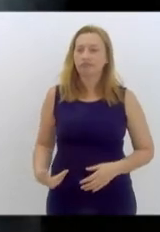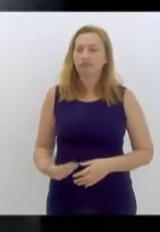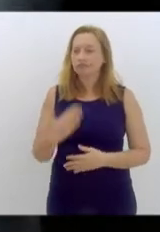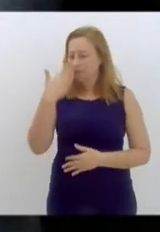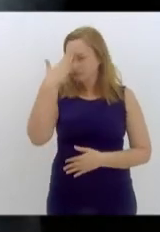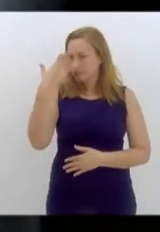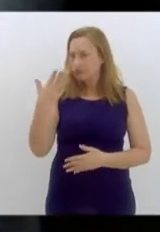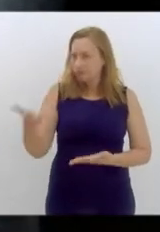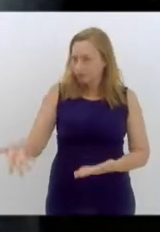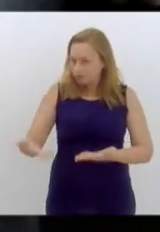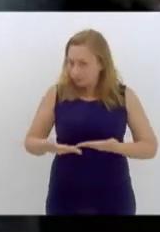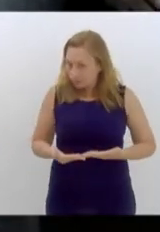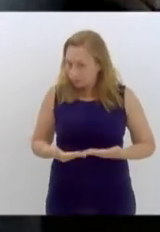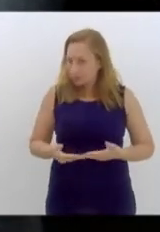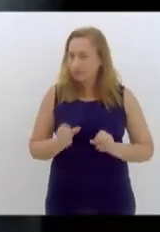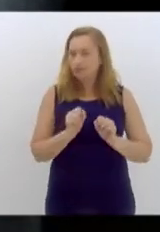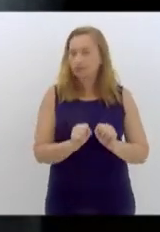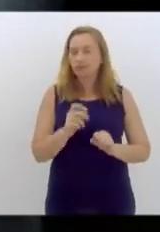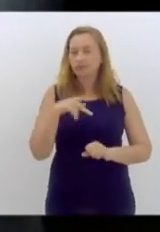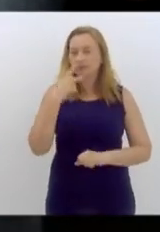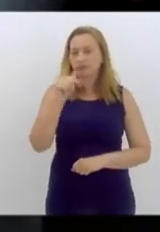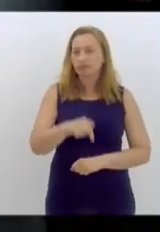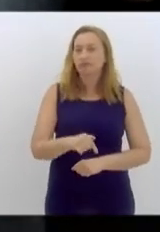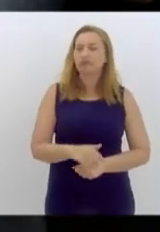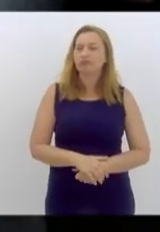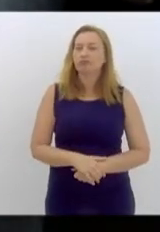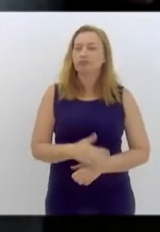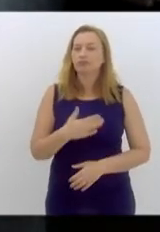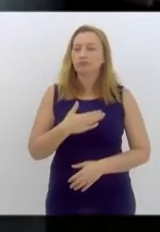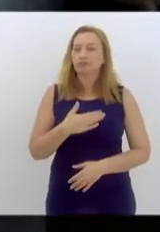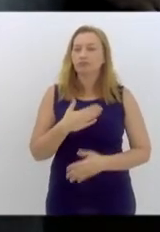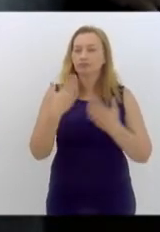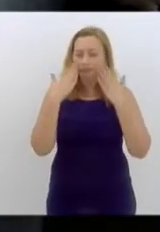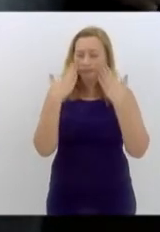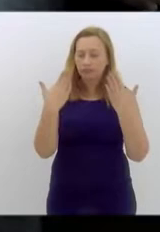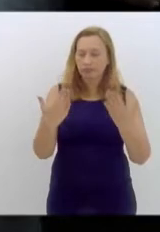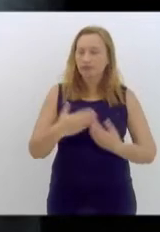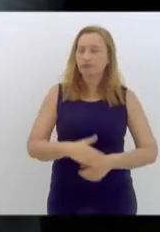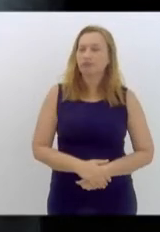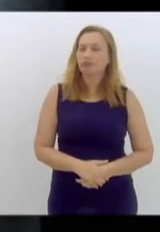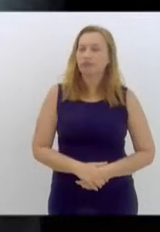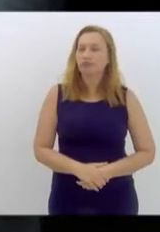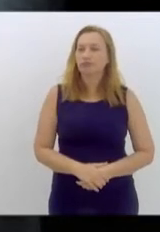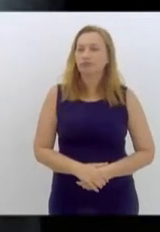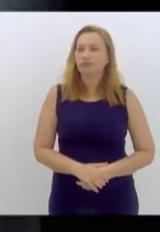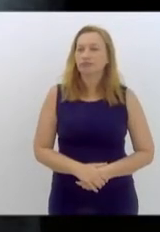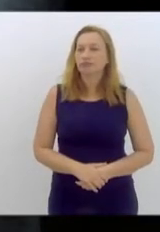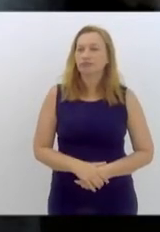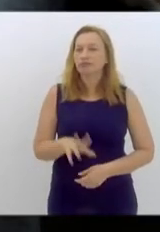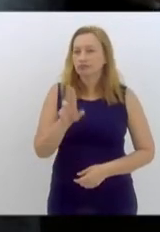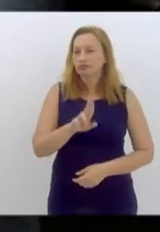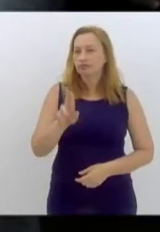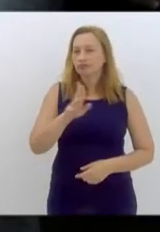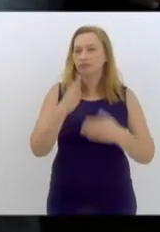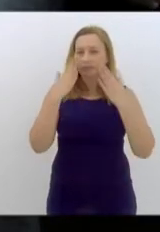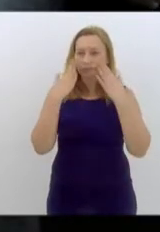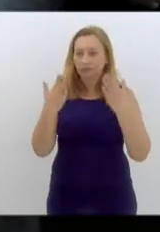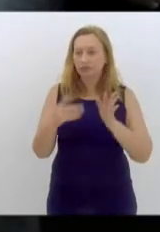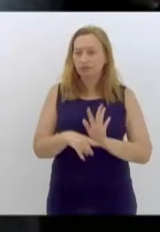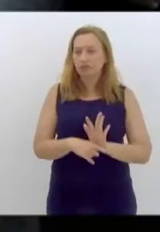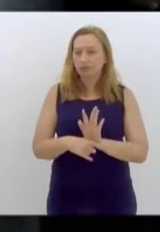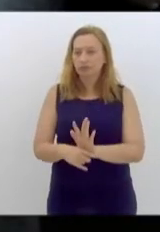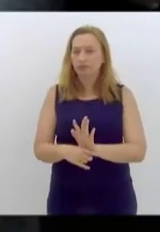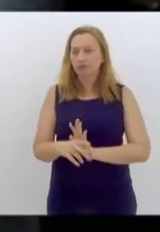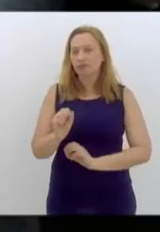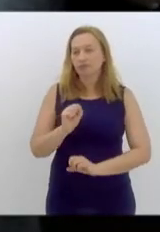o convite para a gente poder falar aqui. A minha apresentação é... Eu uso a apresentação até para ajudar um pouco